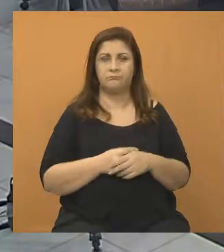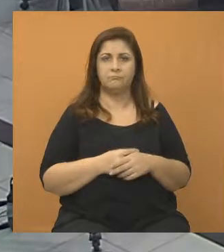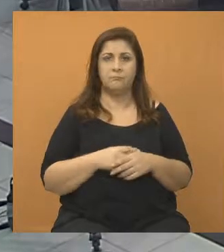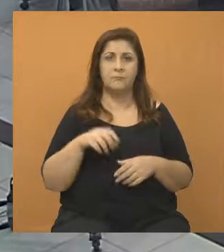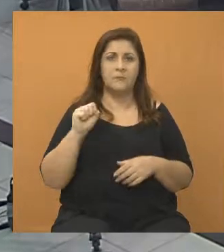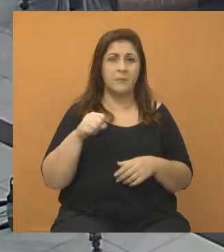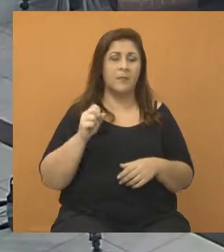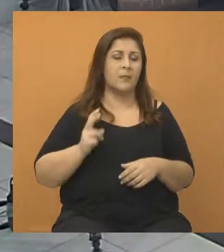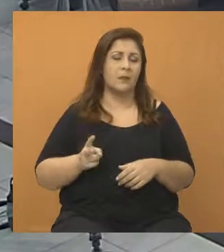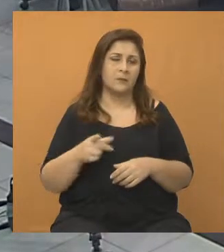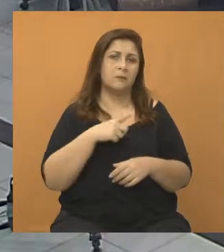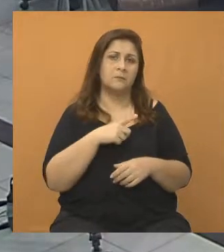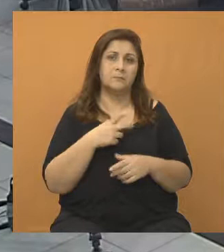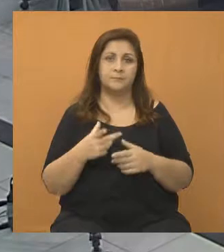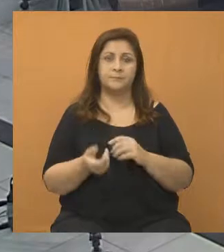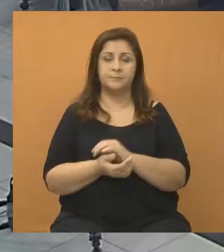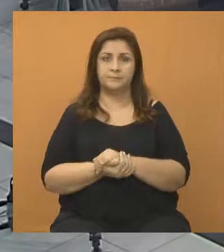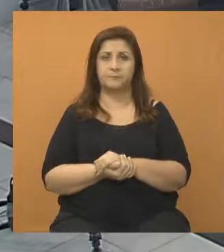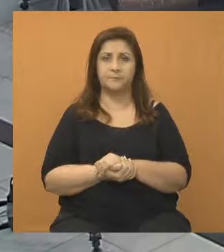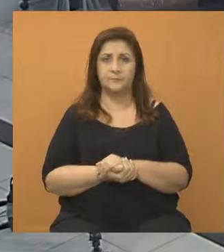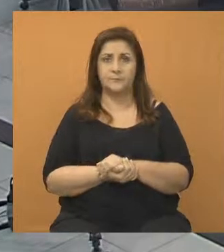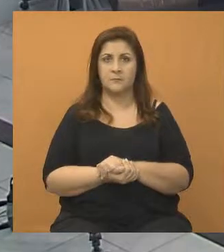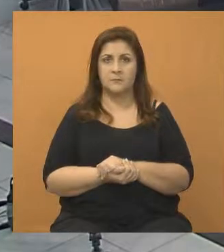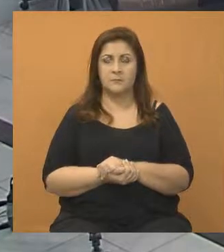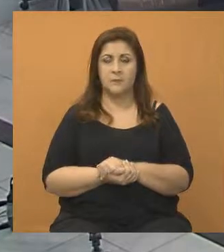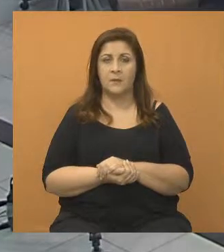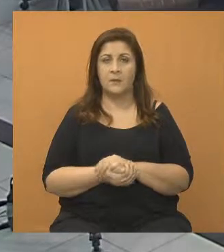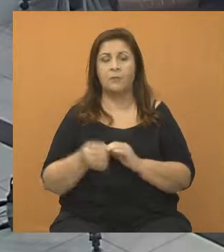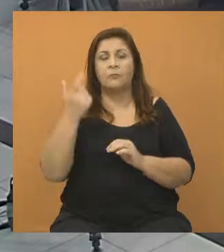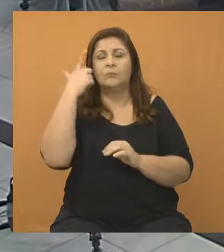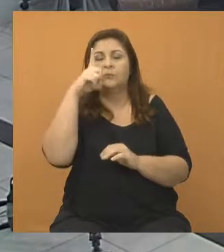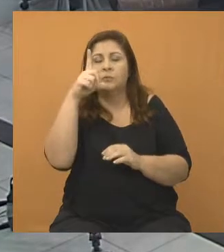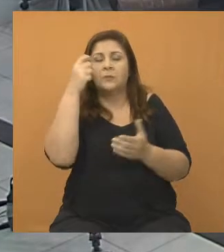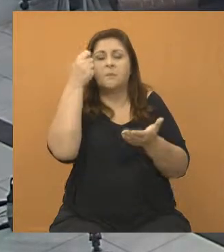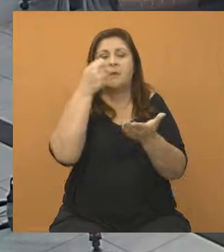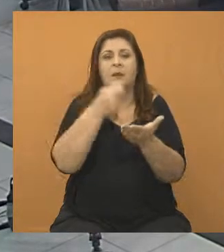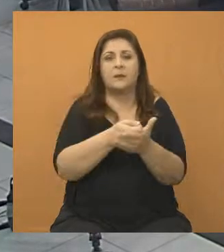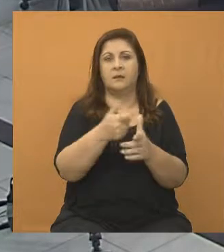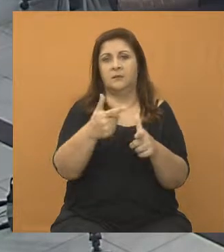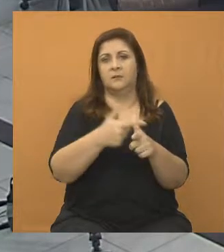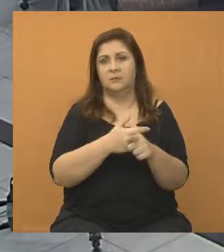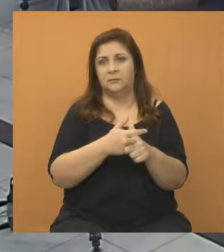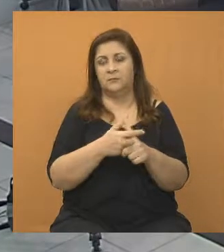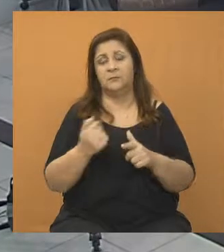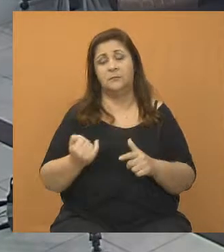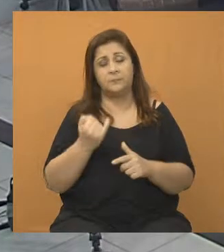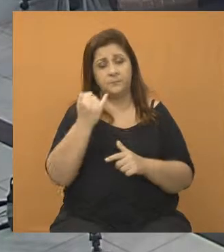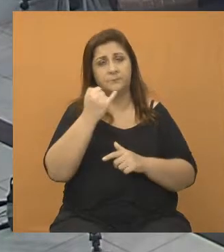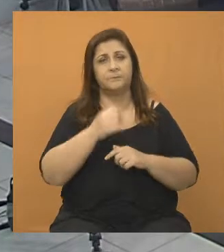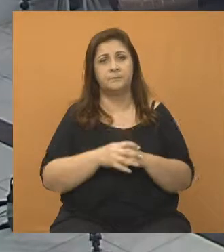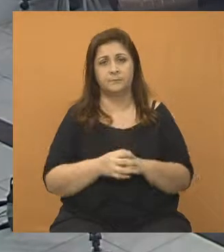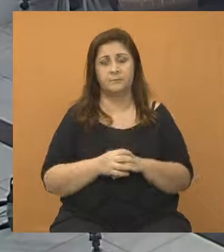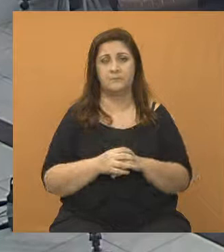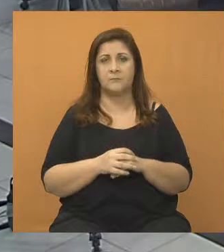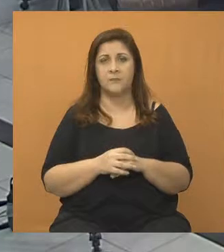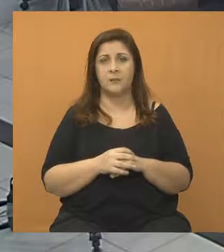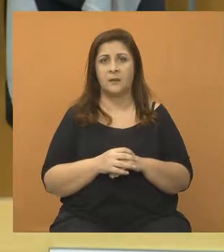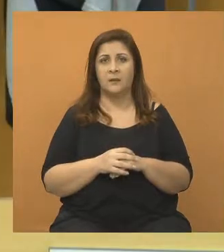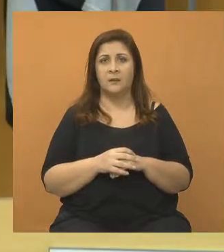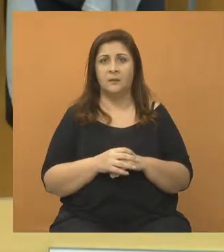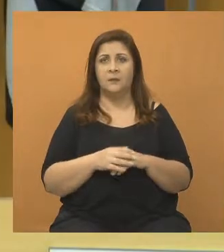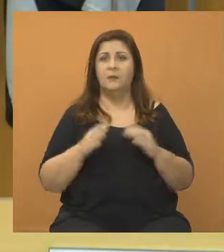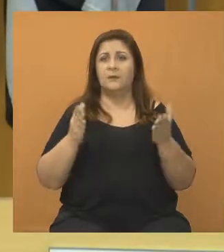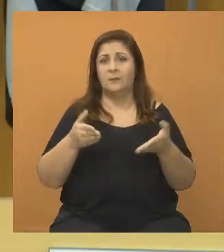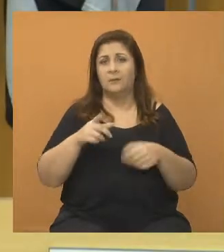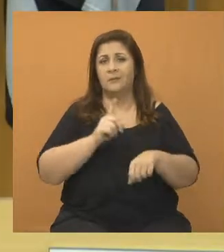a sua situação, né? Então, conseguir quitar, criar facilidades para o município conseguir quitar, principalmente esses tempos